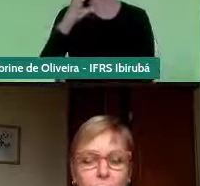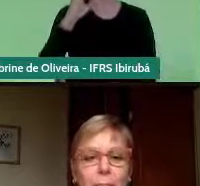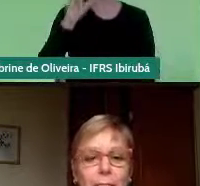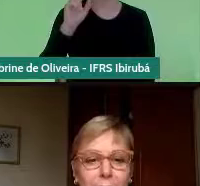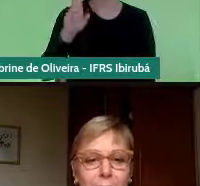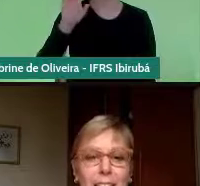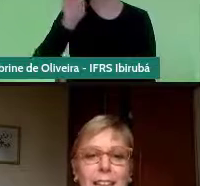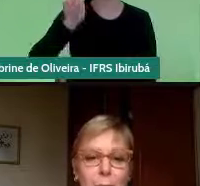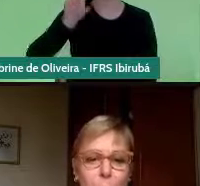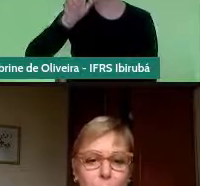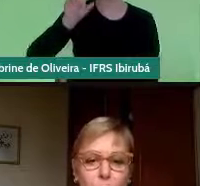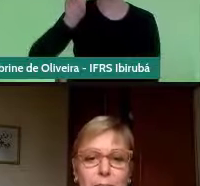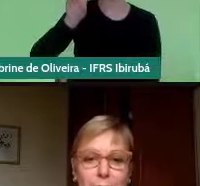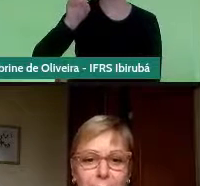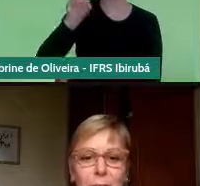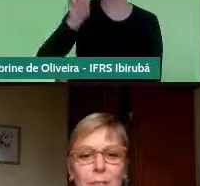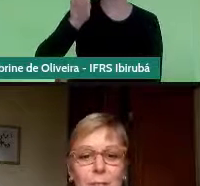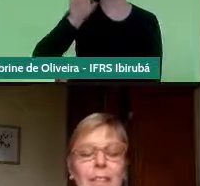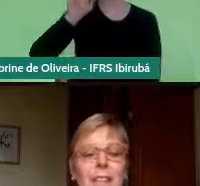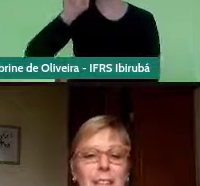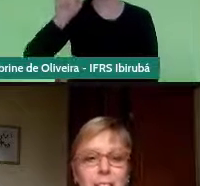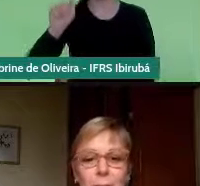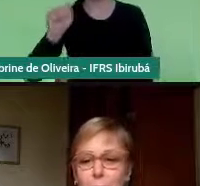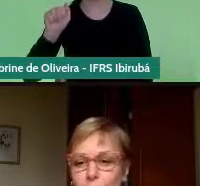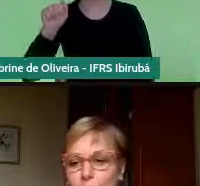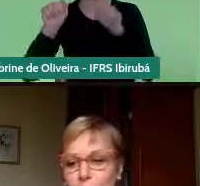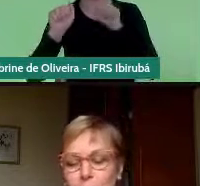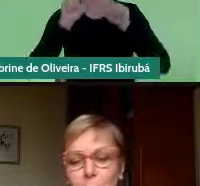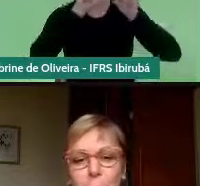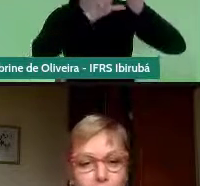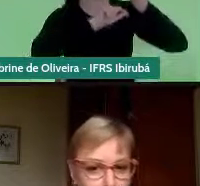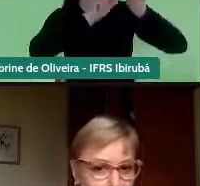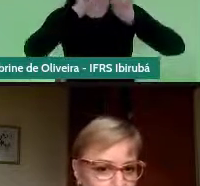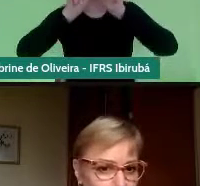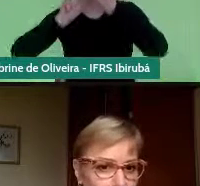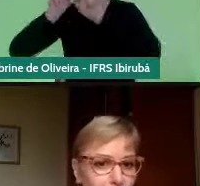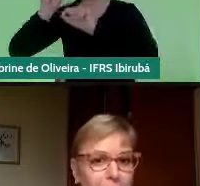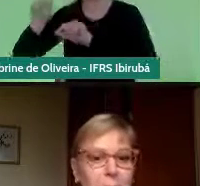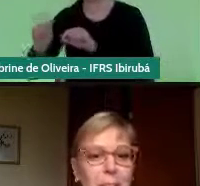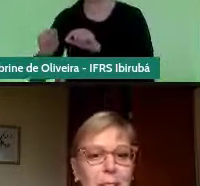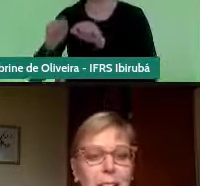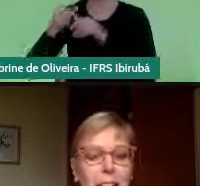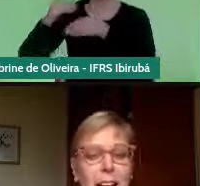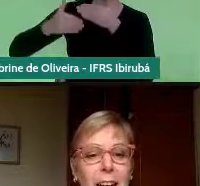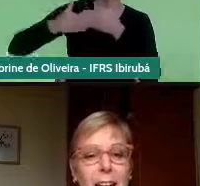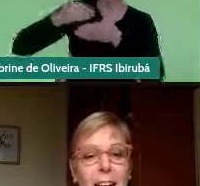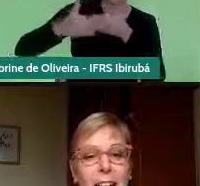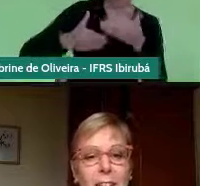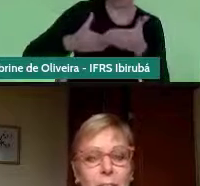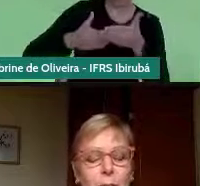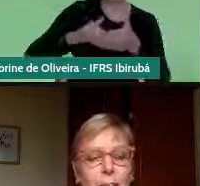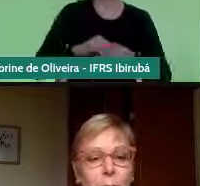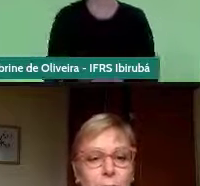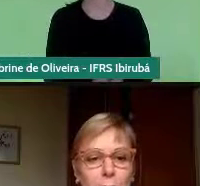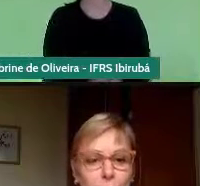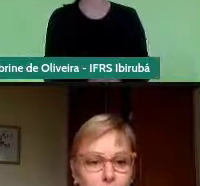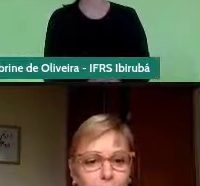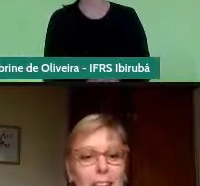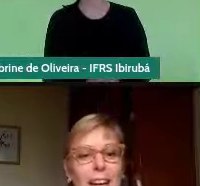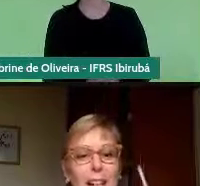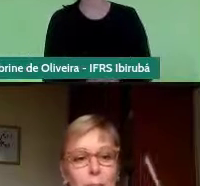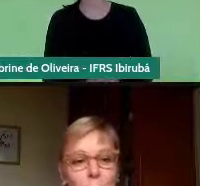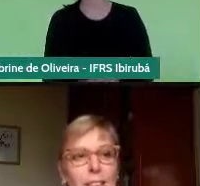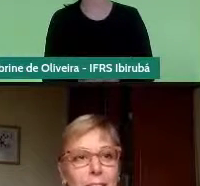para escolher os processos. Então, só um pouquinho, Paula, a gente já vai para lá. A gente vai escolher